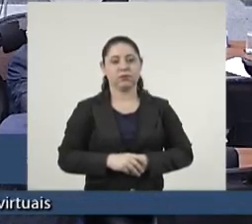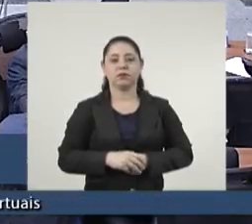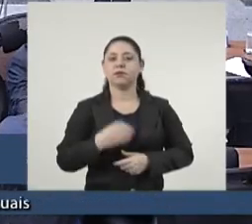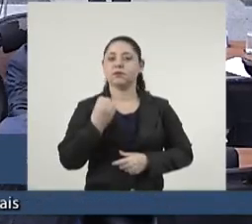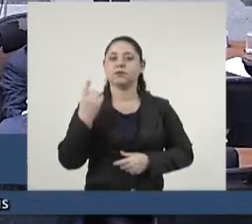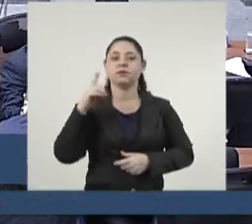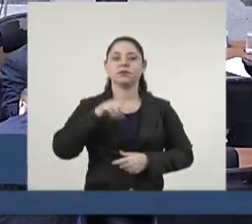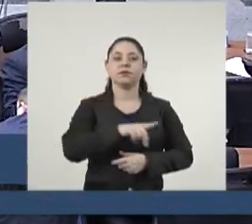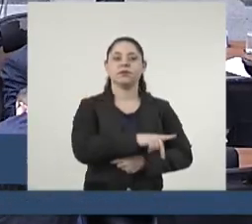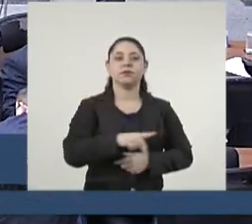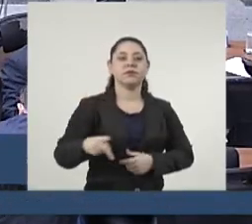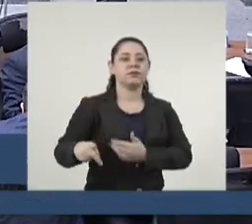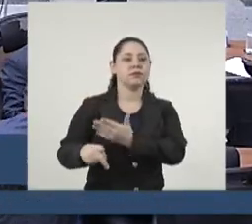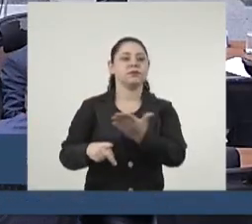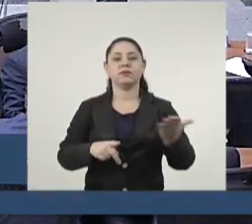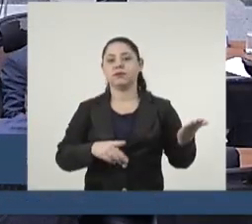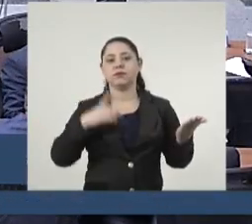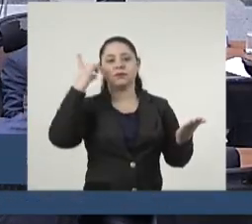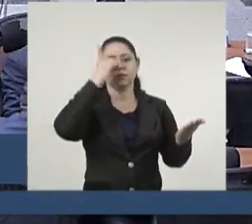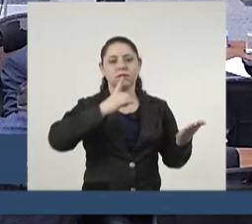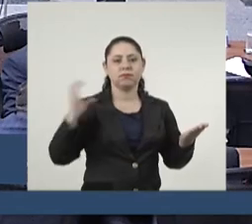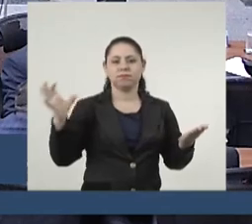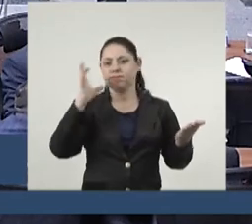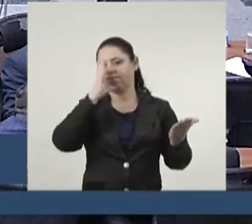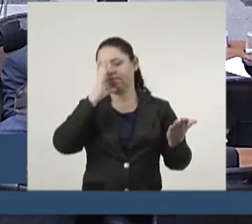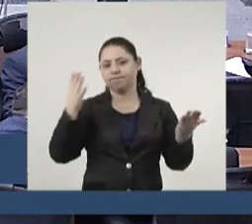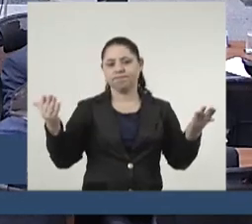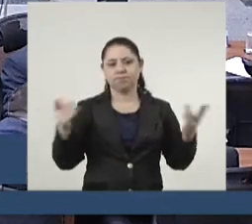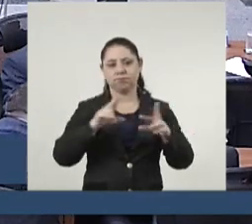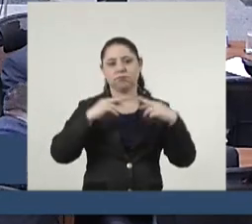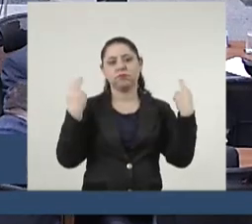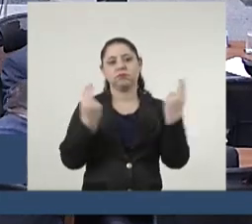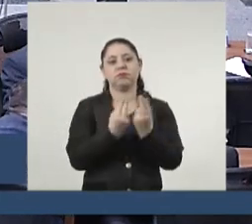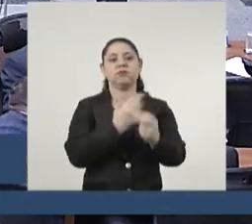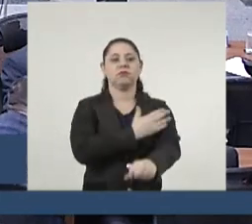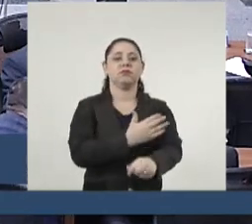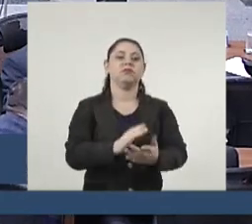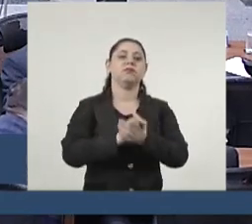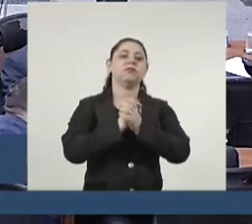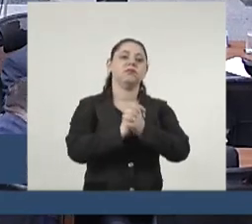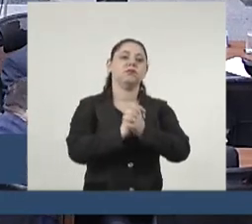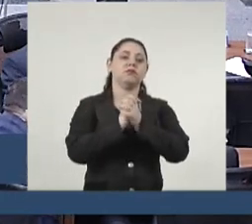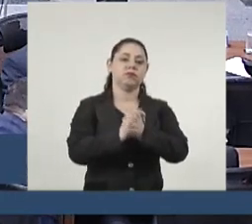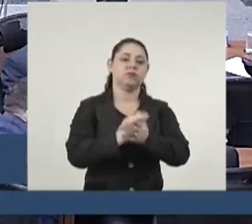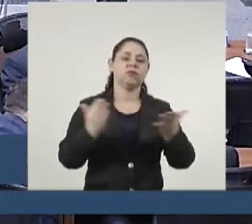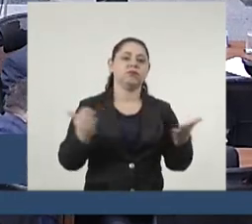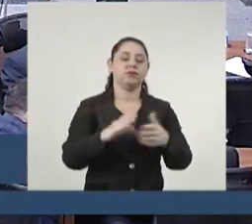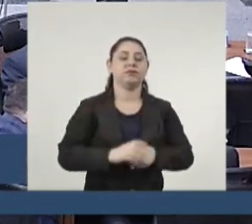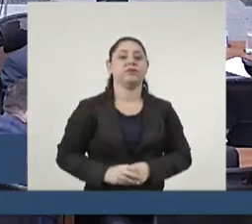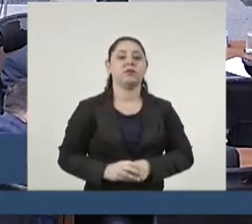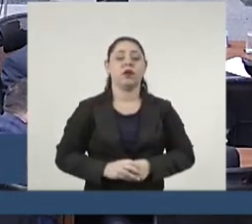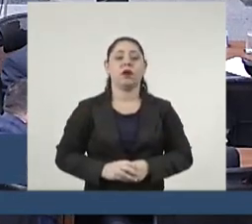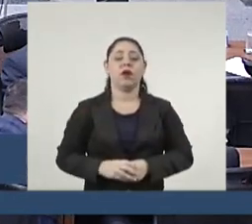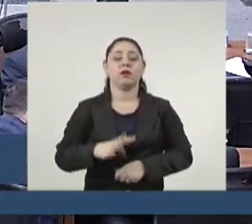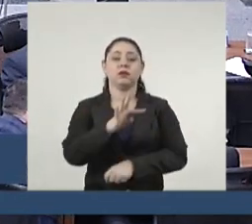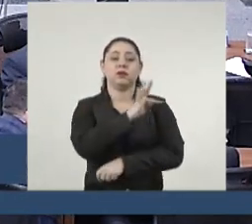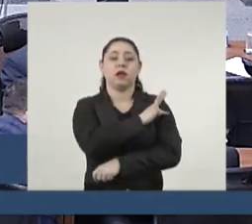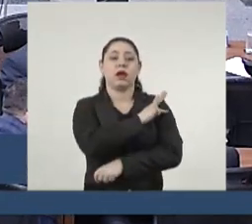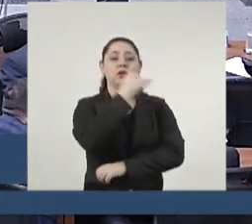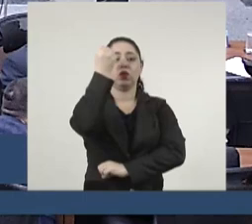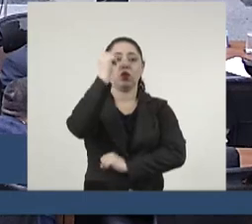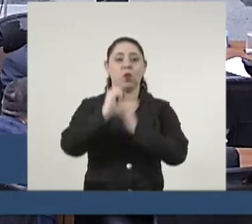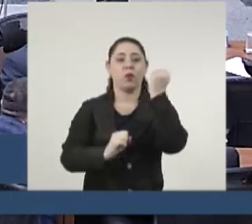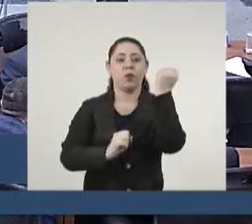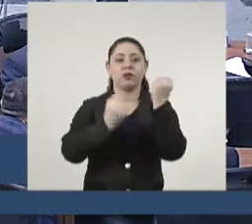Bom dia, presidente. Bom dia, nobres colegas, a todos que acompanham a sessão de hoje. Queria aqui cumprimentar os técnicos industriais que estão